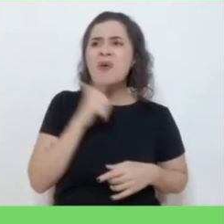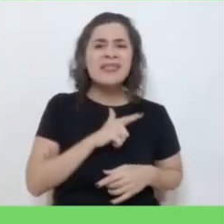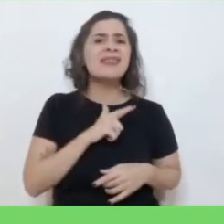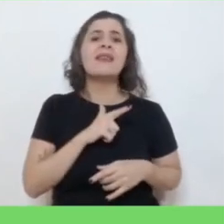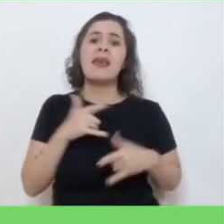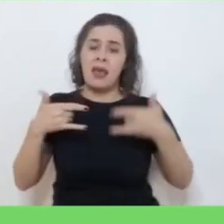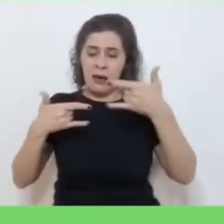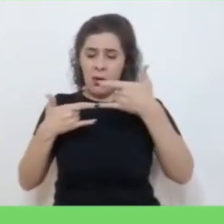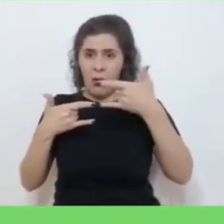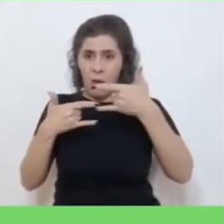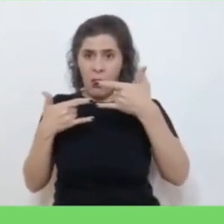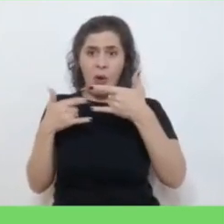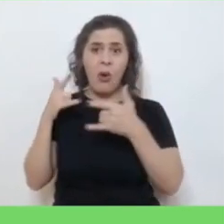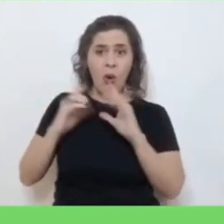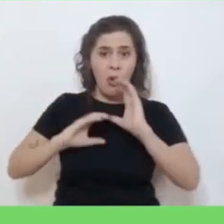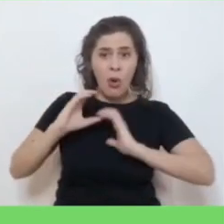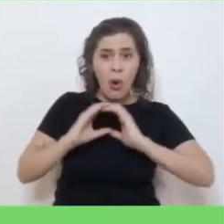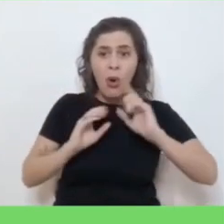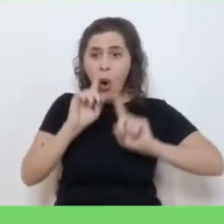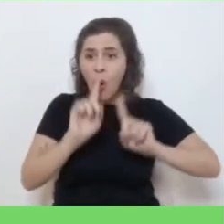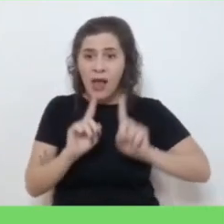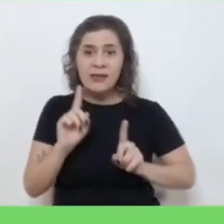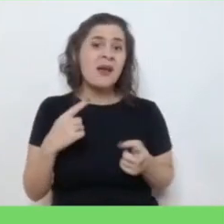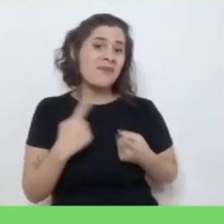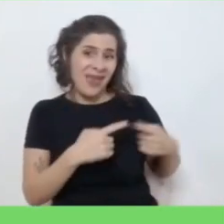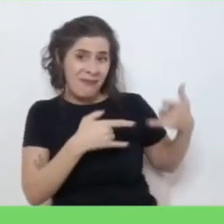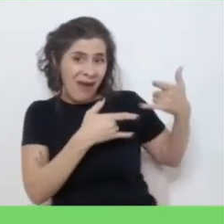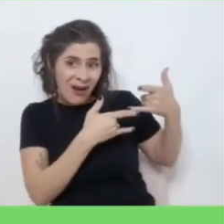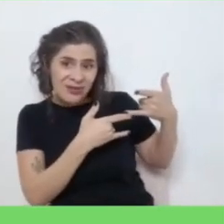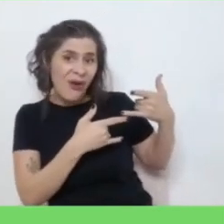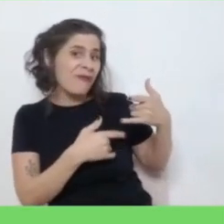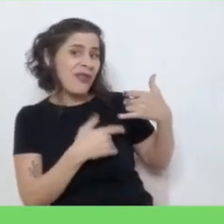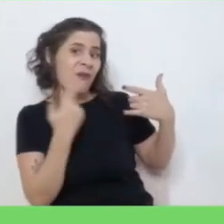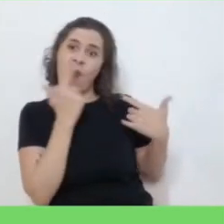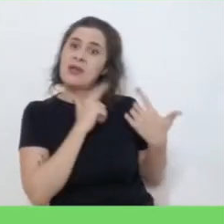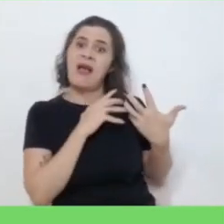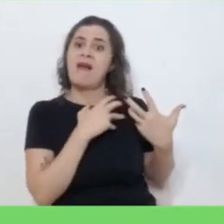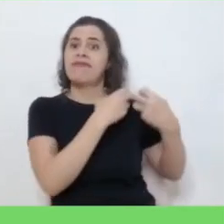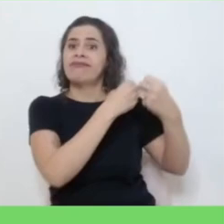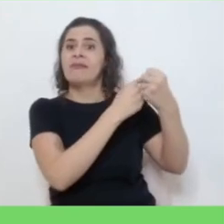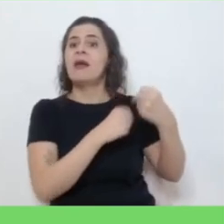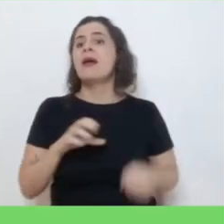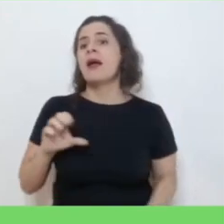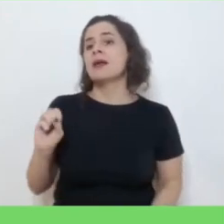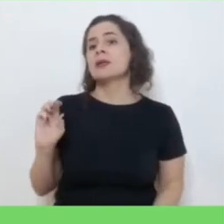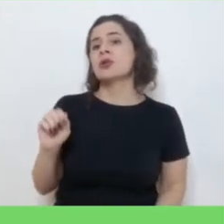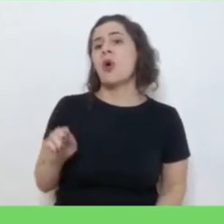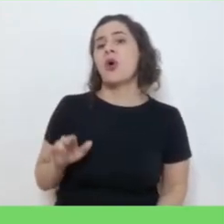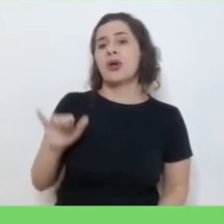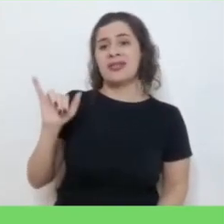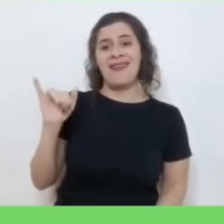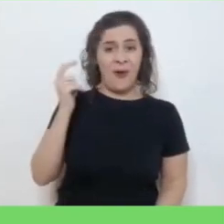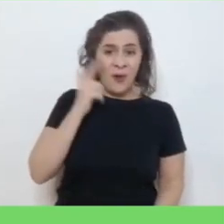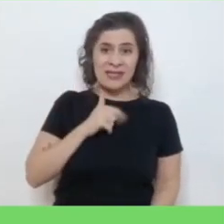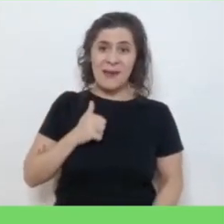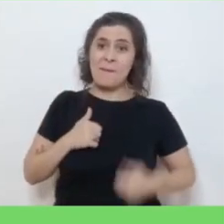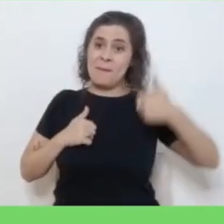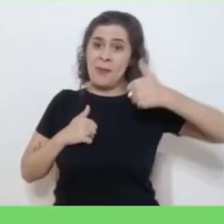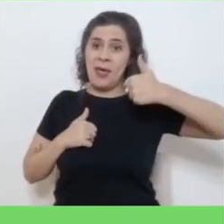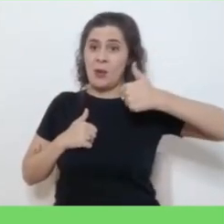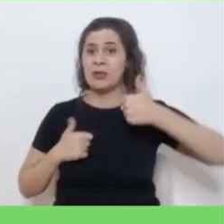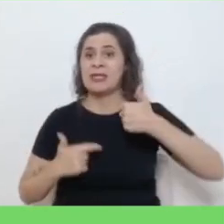assim. Mesmo porque a Microsoft não engole a Tencent ser líder de mercado e a Sony ainda resistir no segundo lugar do pódio,